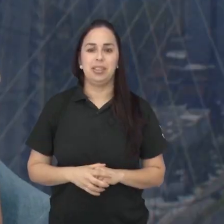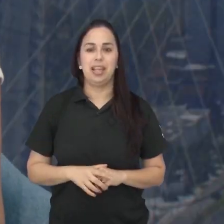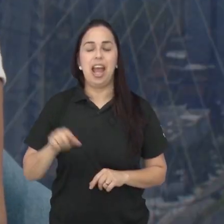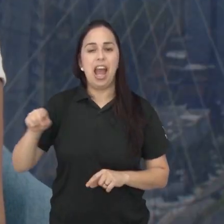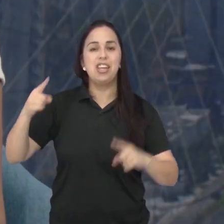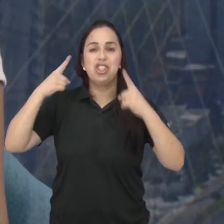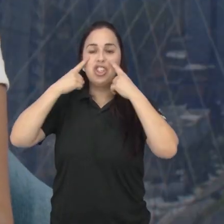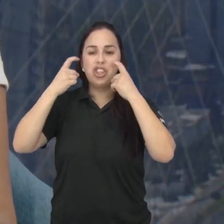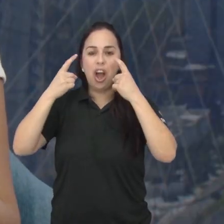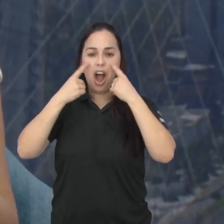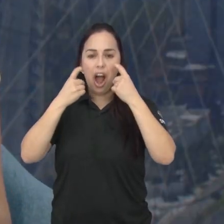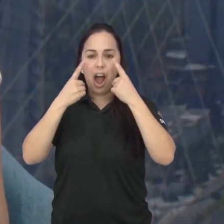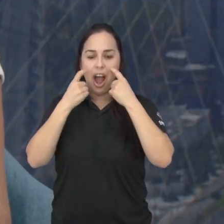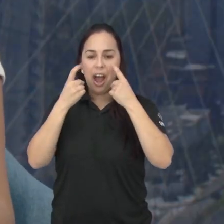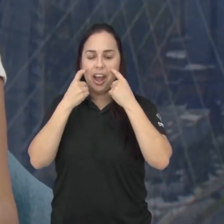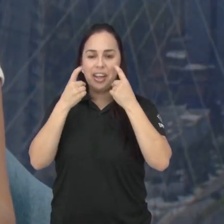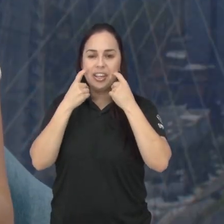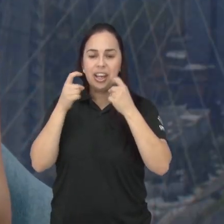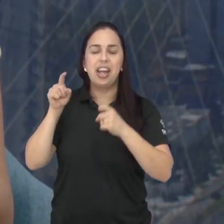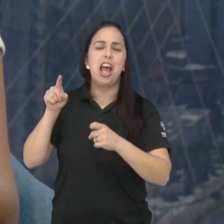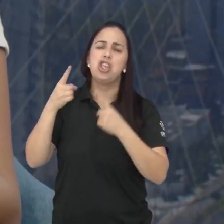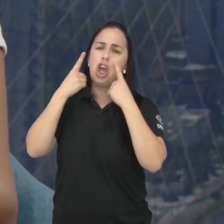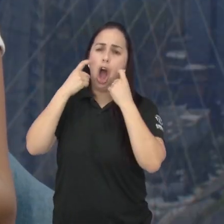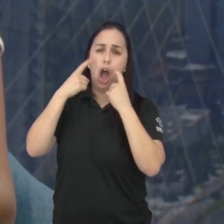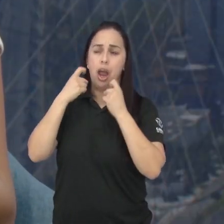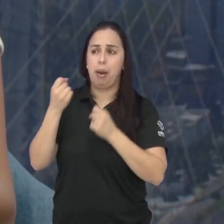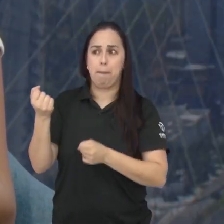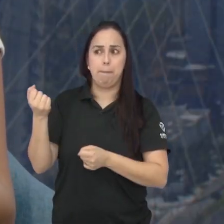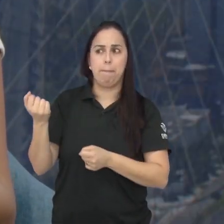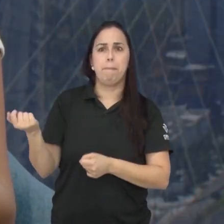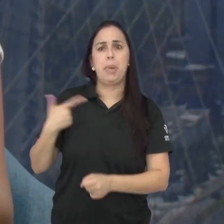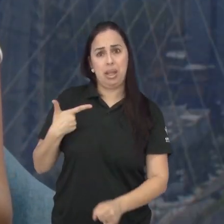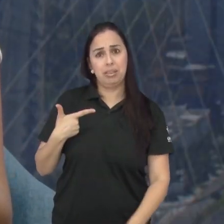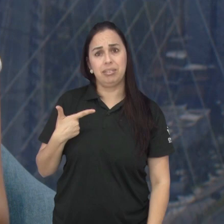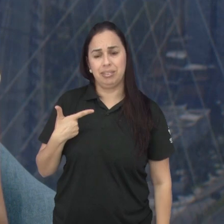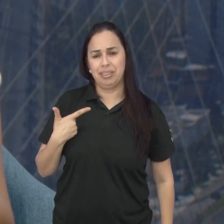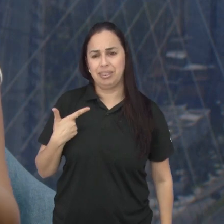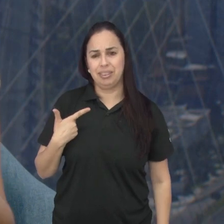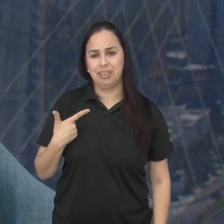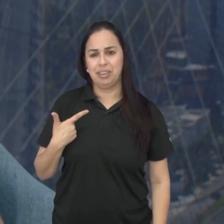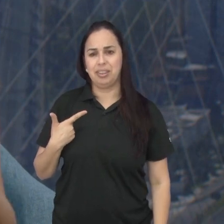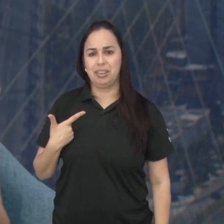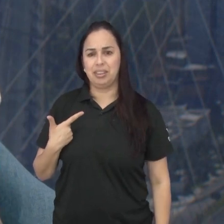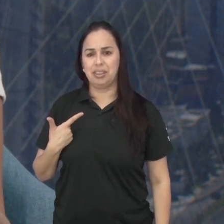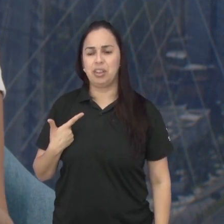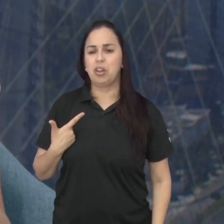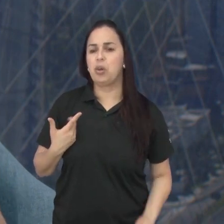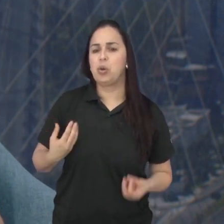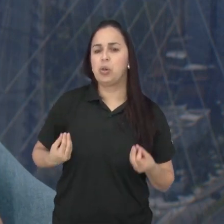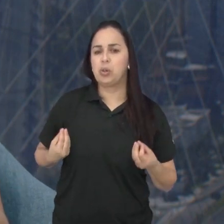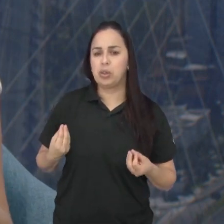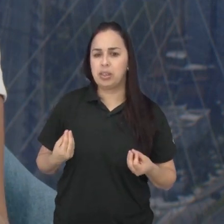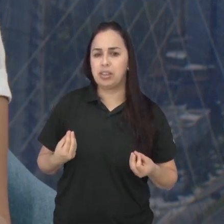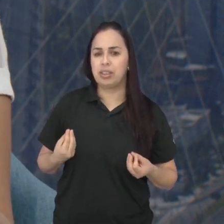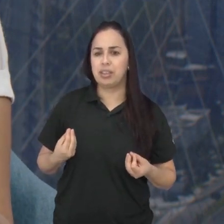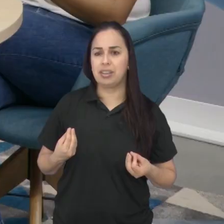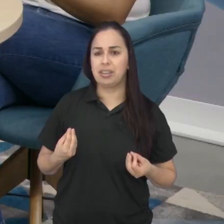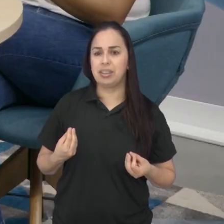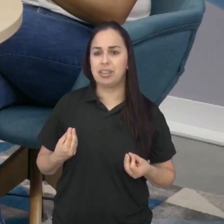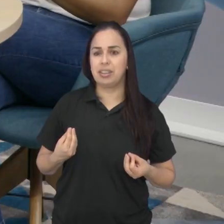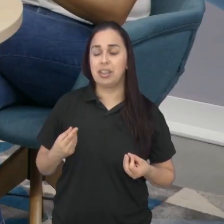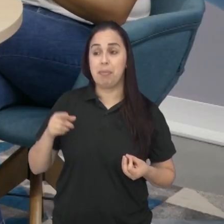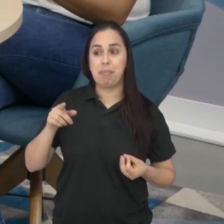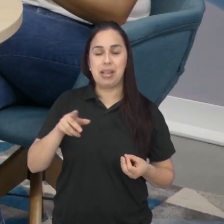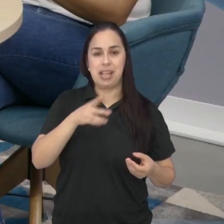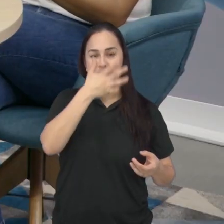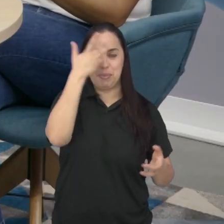eu. de família. Casos de família, adoro. Mas ele chora mais que eu, né? Então... Né, mas ele não pode